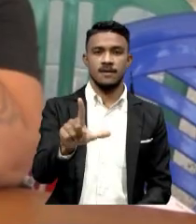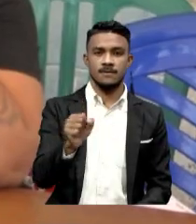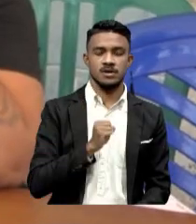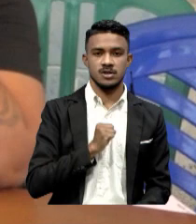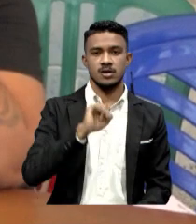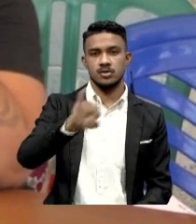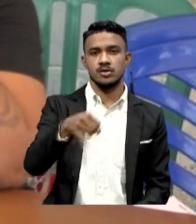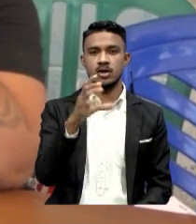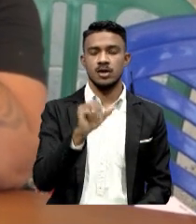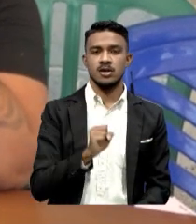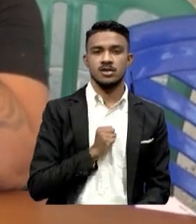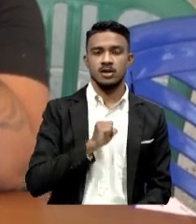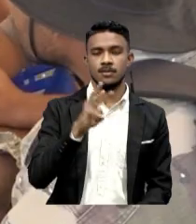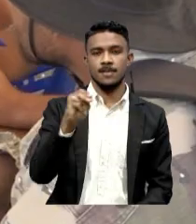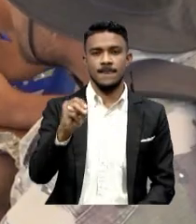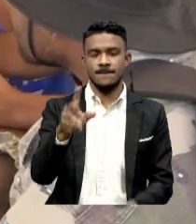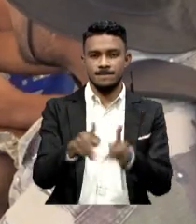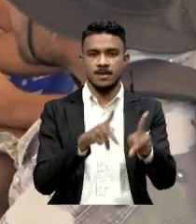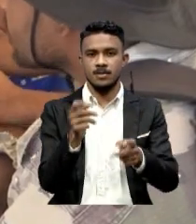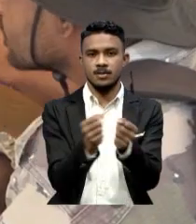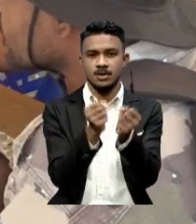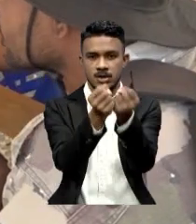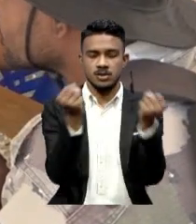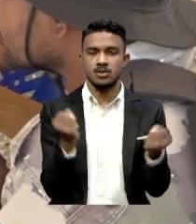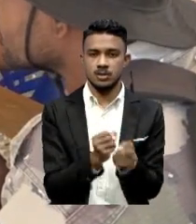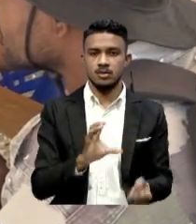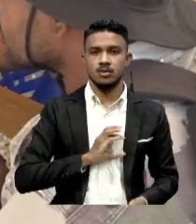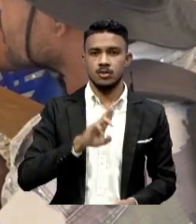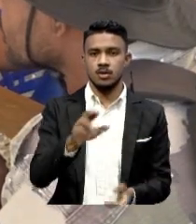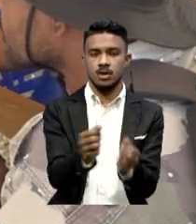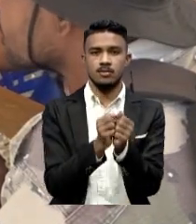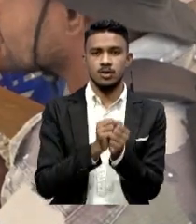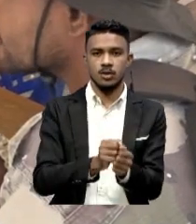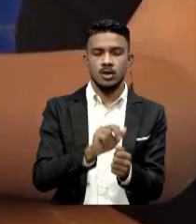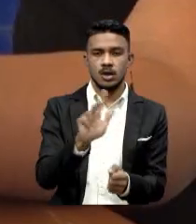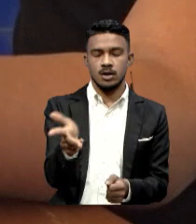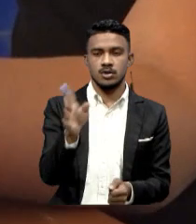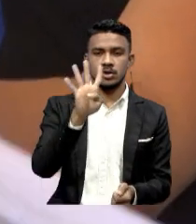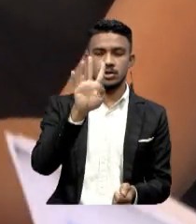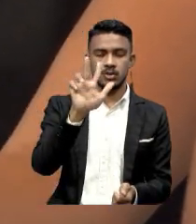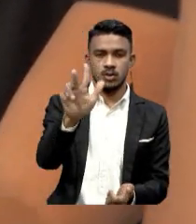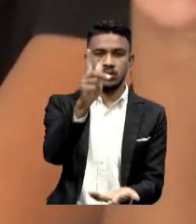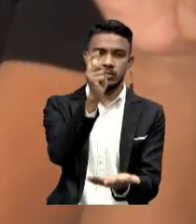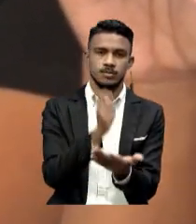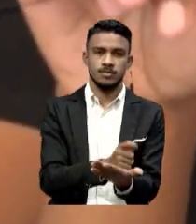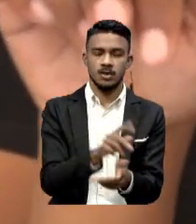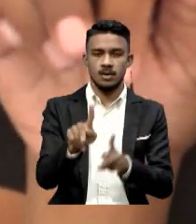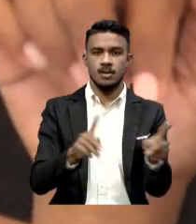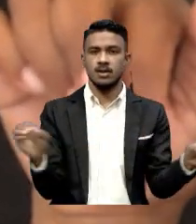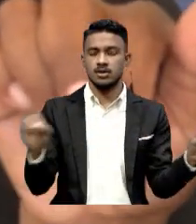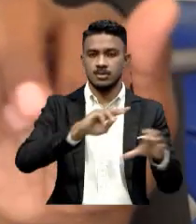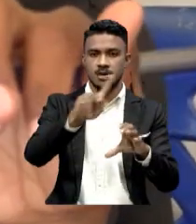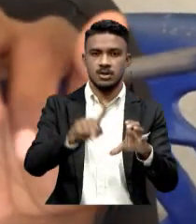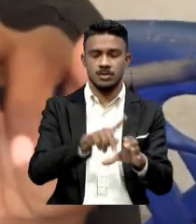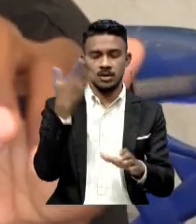São Miguel. Total população e suku Comoro hamutu kri un hatnulu resentolu inclui ho comunidade nebela os pertence